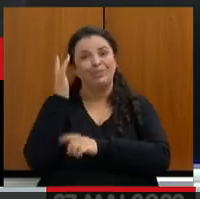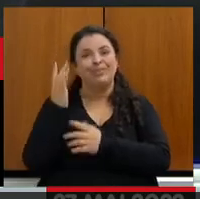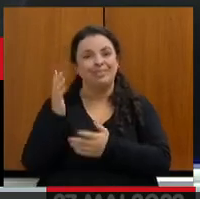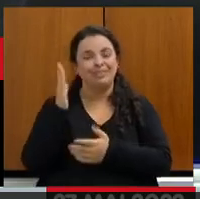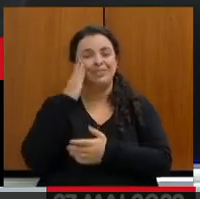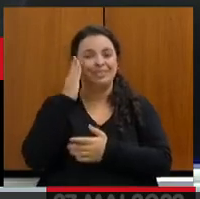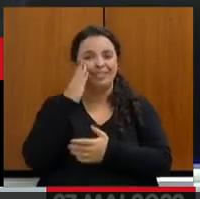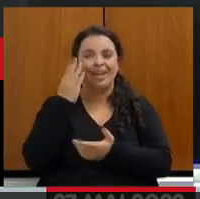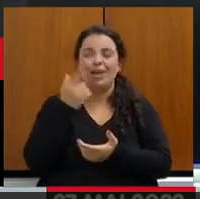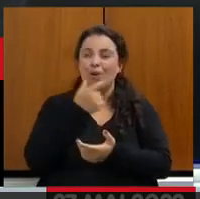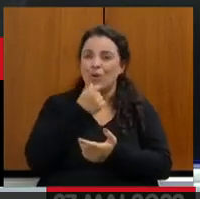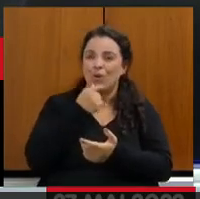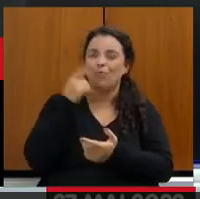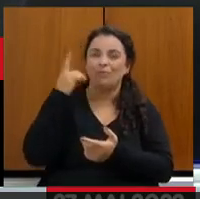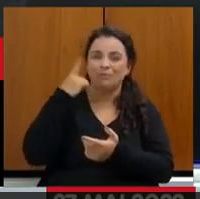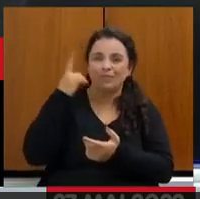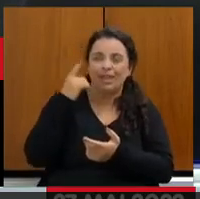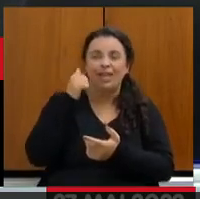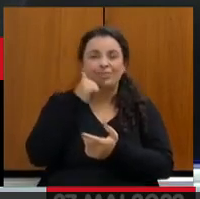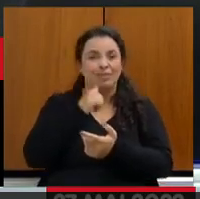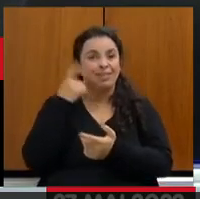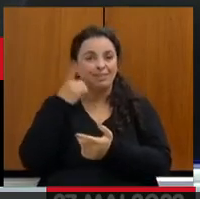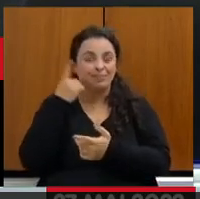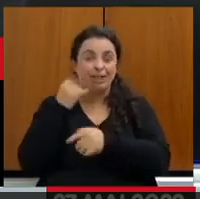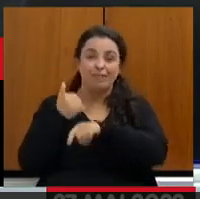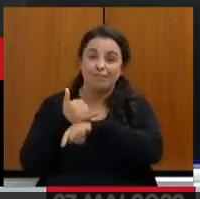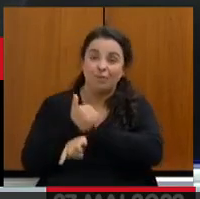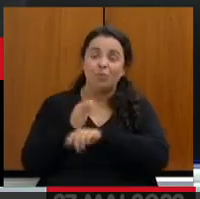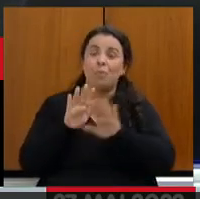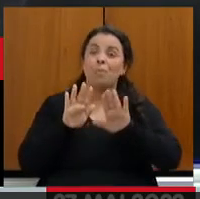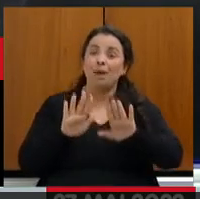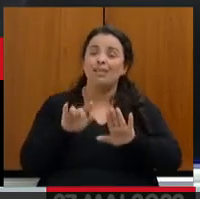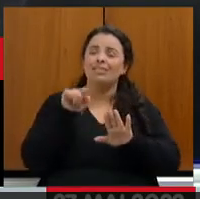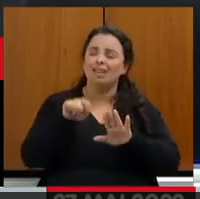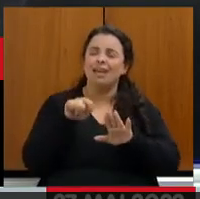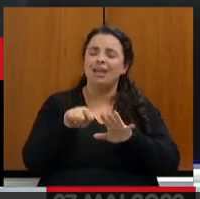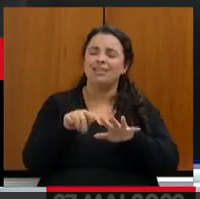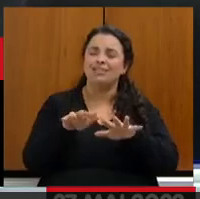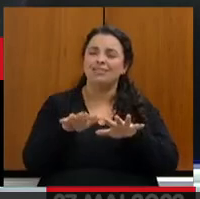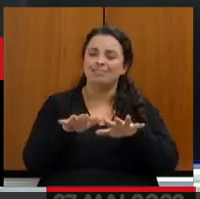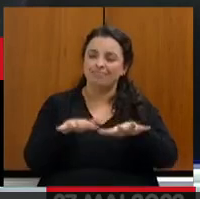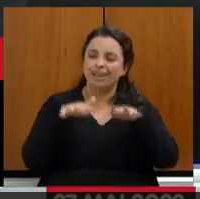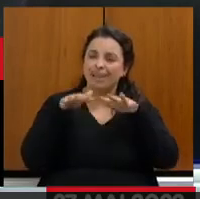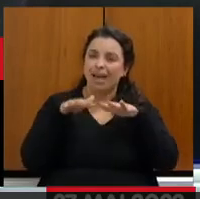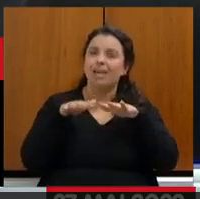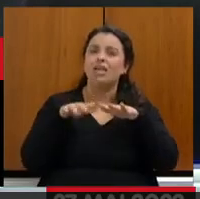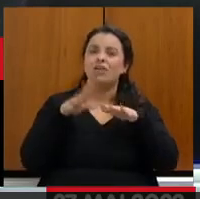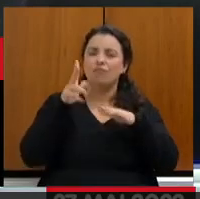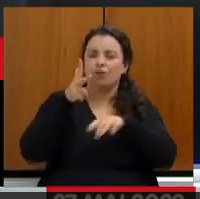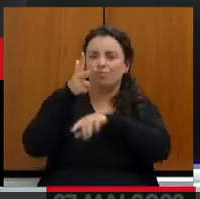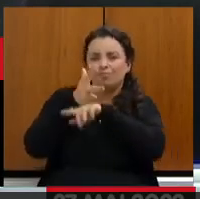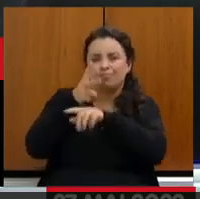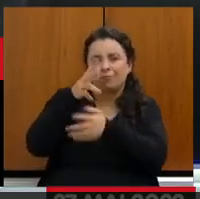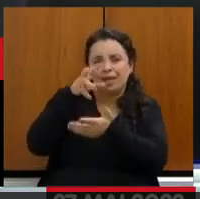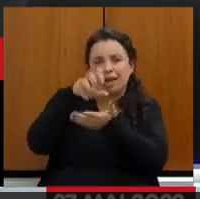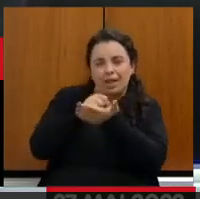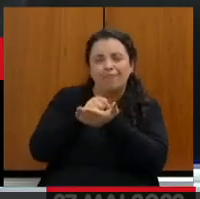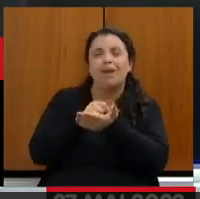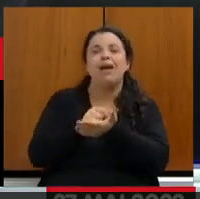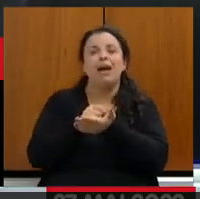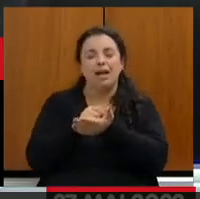vos senhores deputados a senhora septadas essa reunião foi toda gravada nós seremos posteriormente as notas